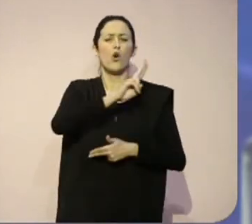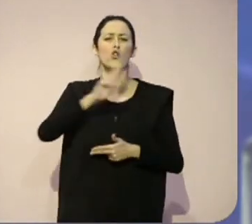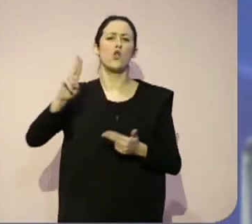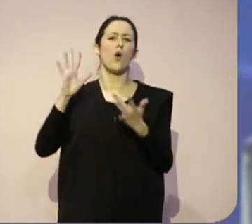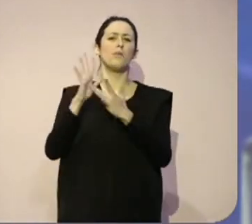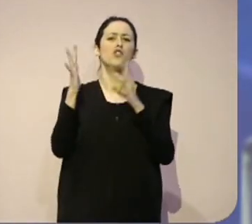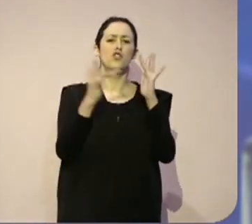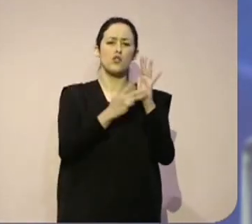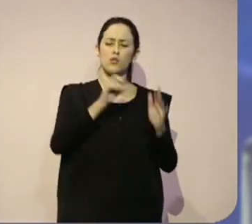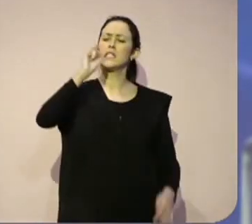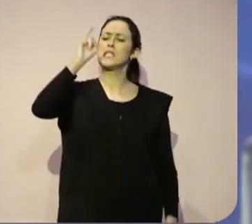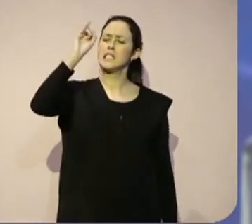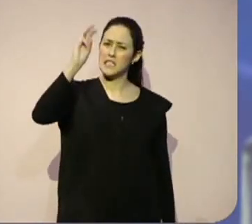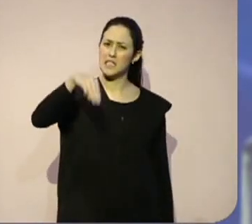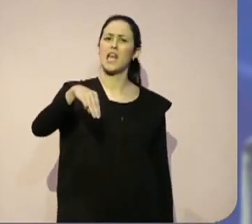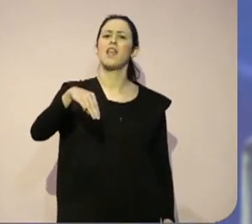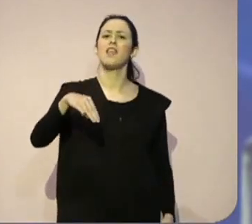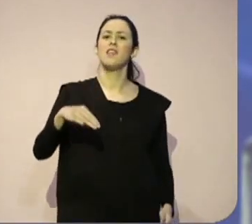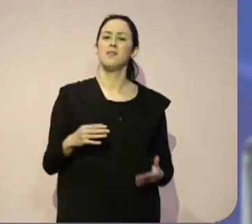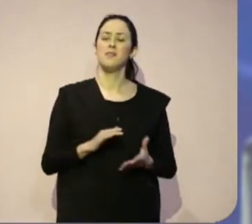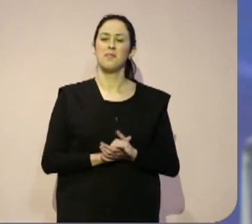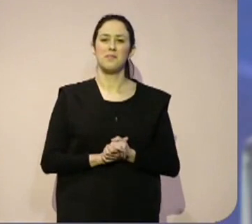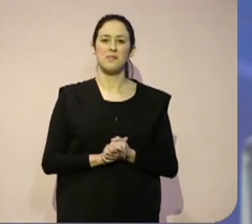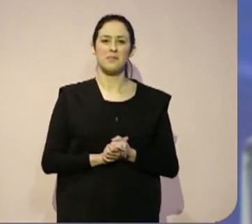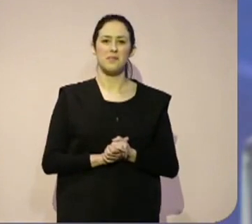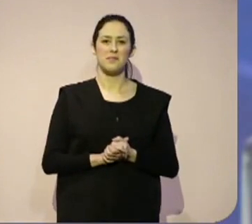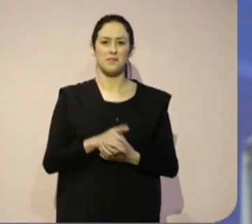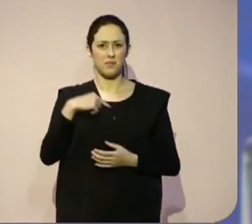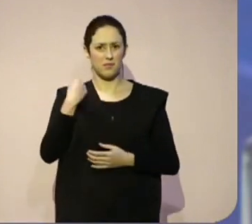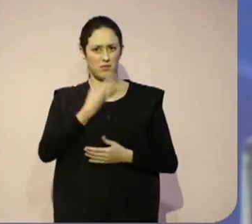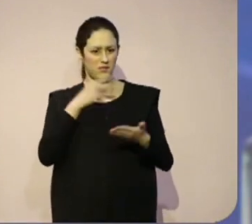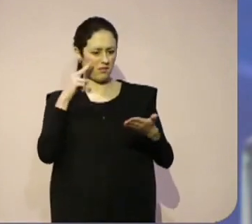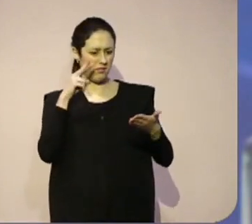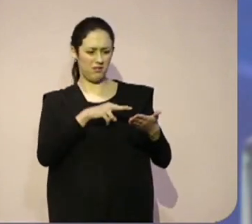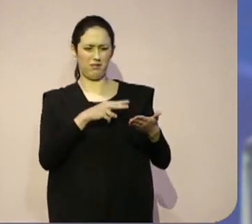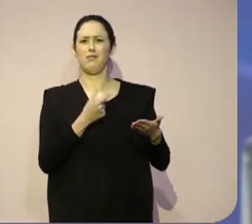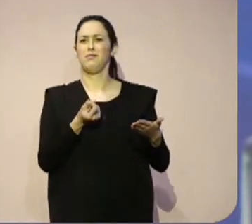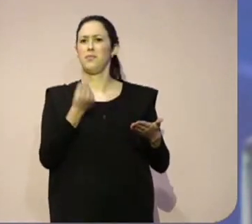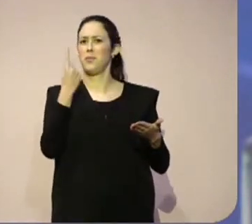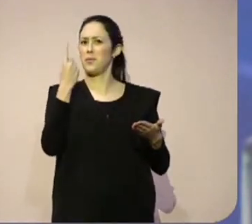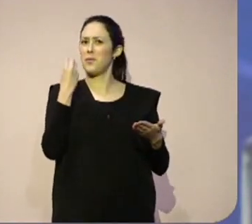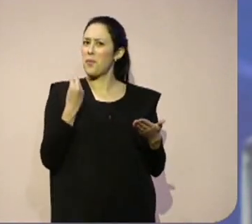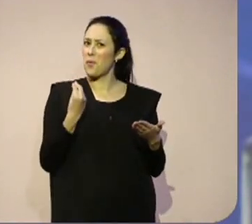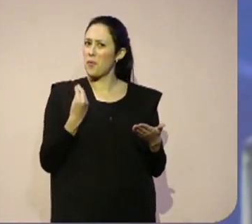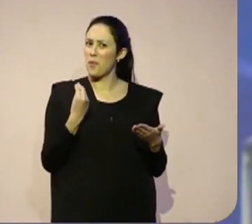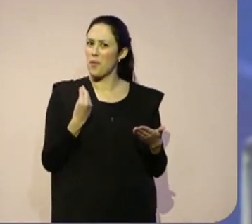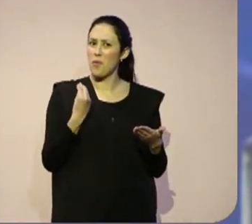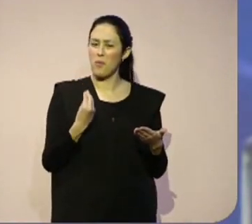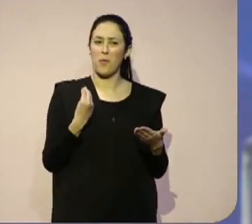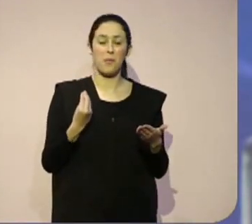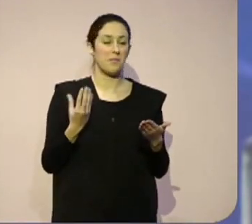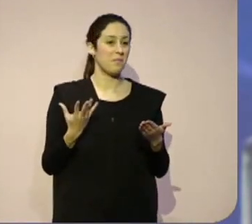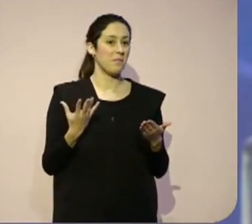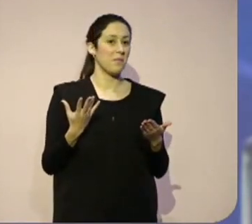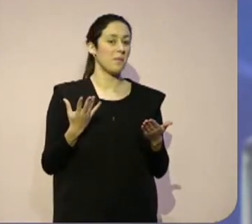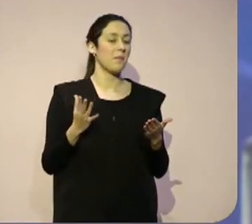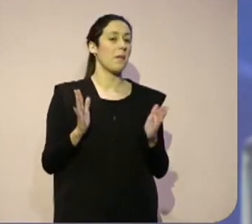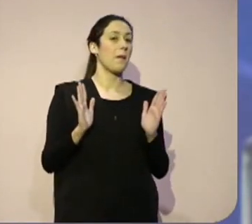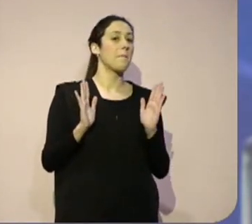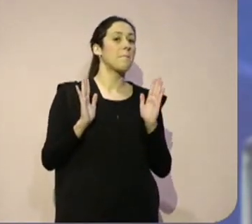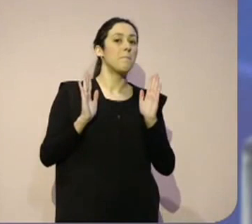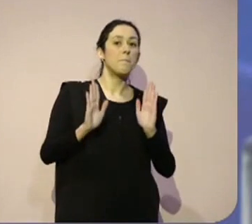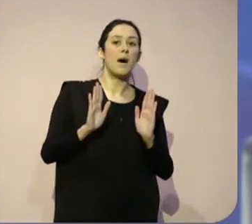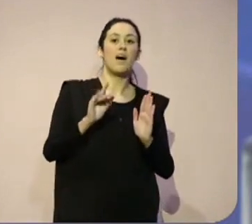de Jesus. Parece uma coisa super absurda isso aqui. Mas é interessante que